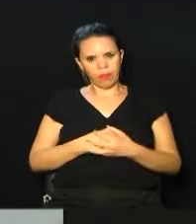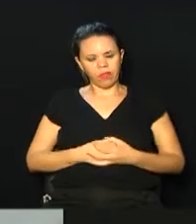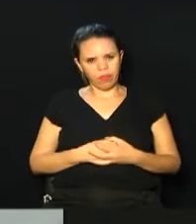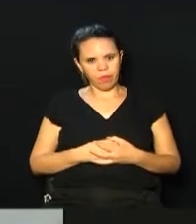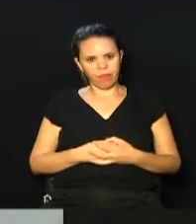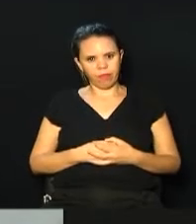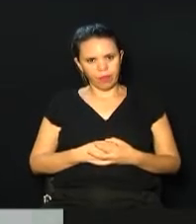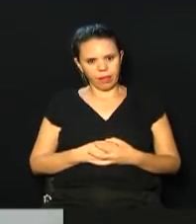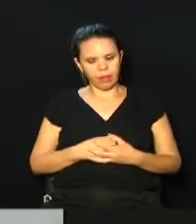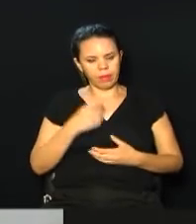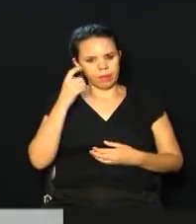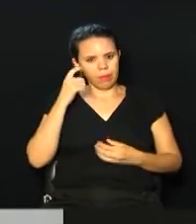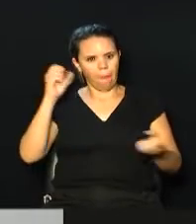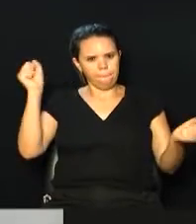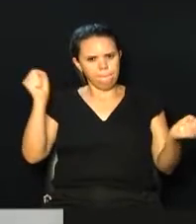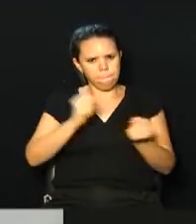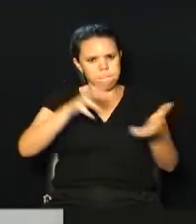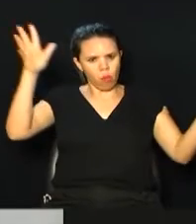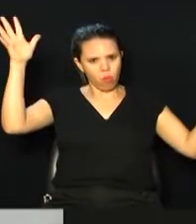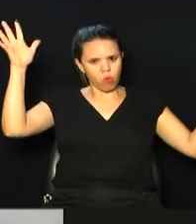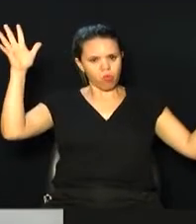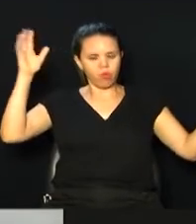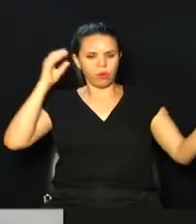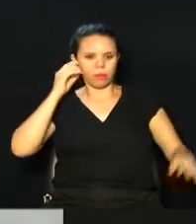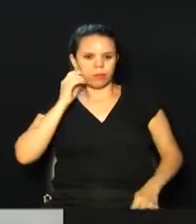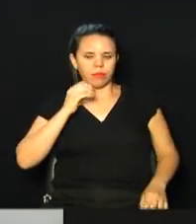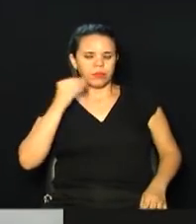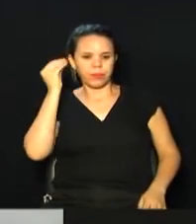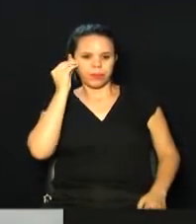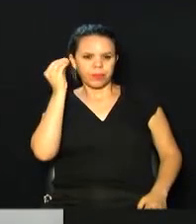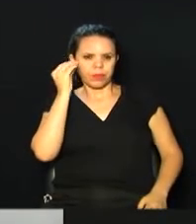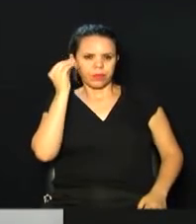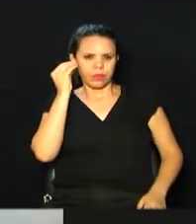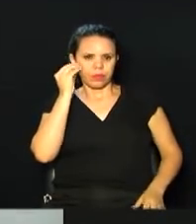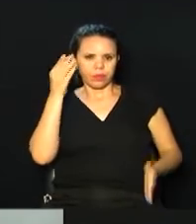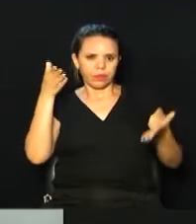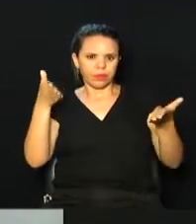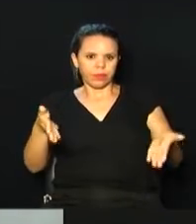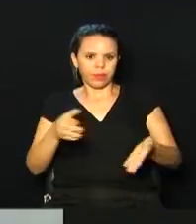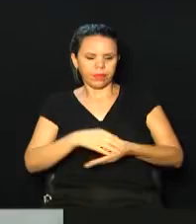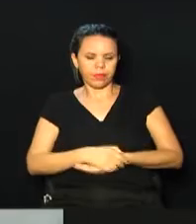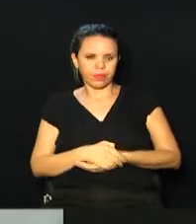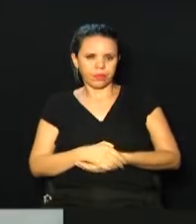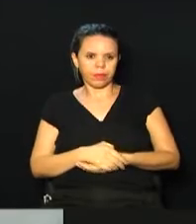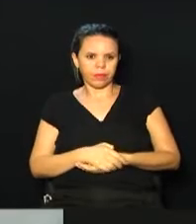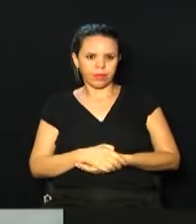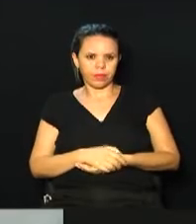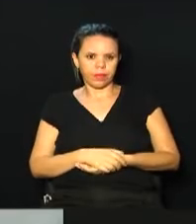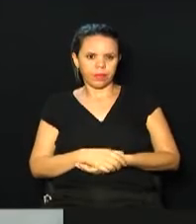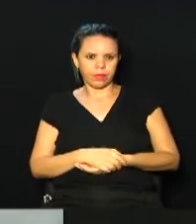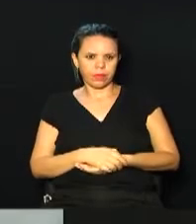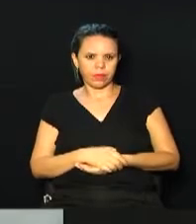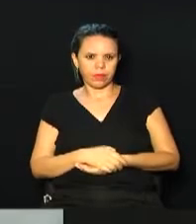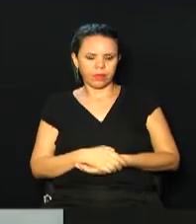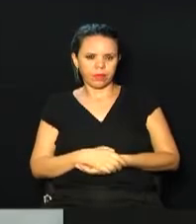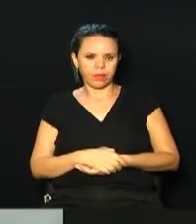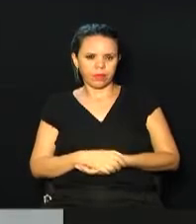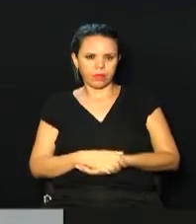A microexplosão que nós experimentamos aqui, ela